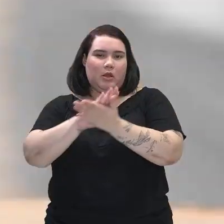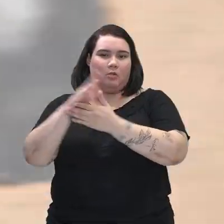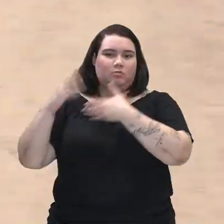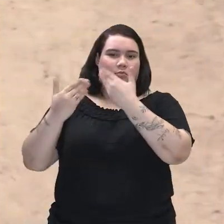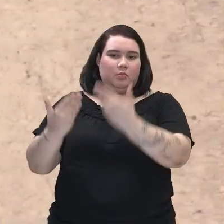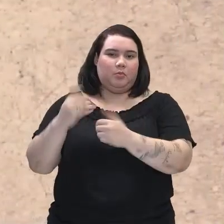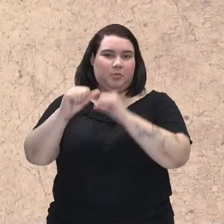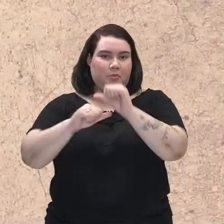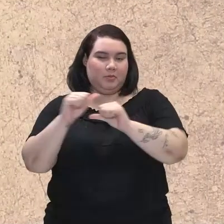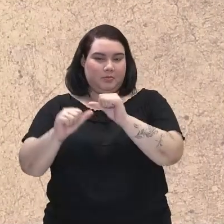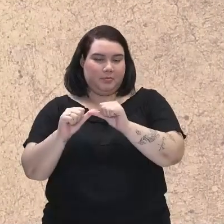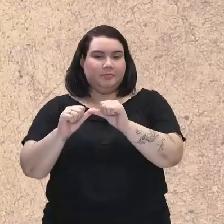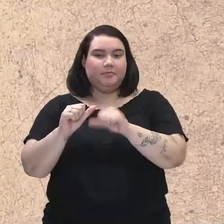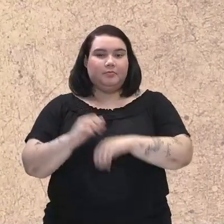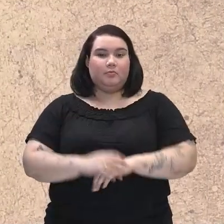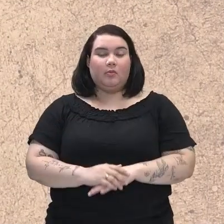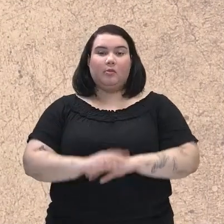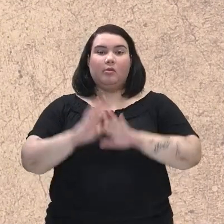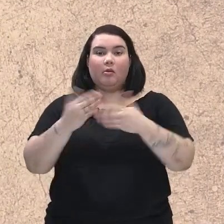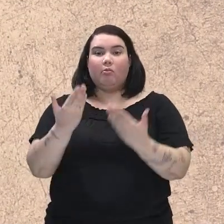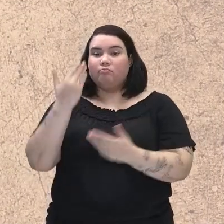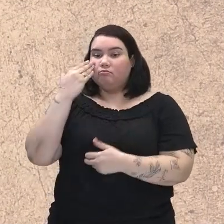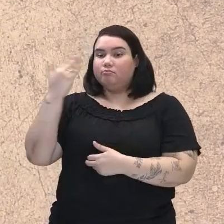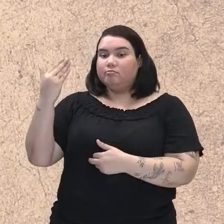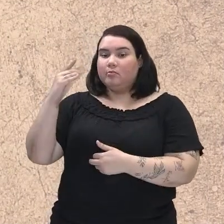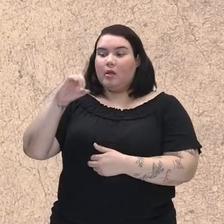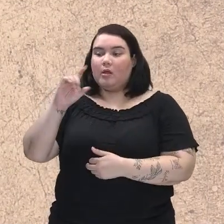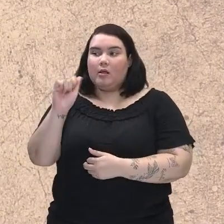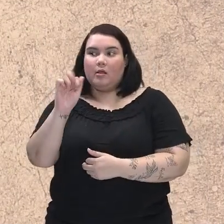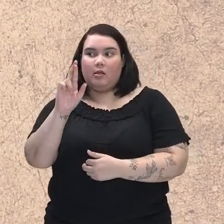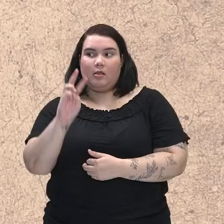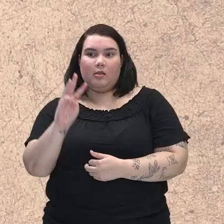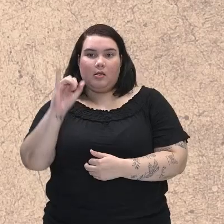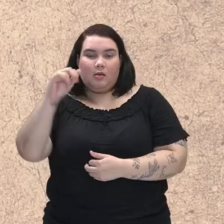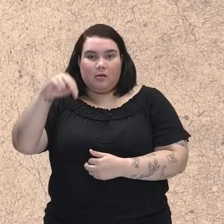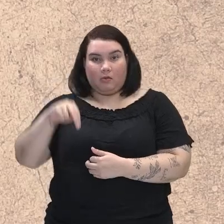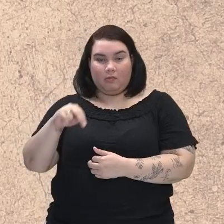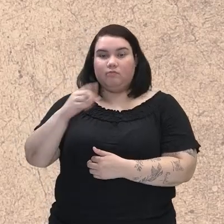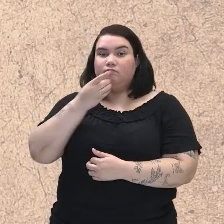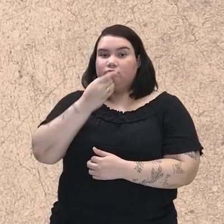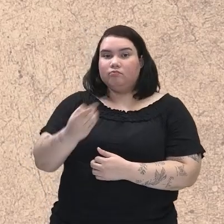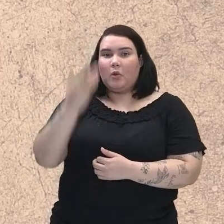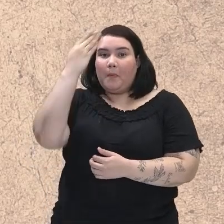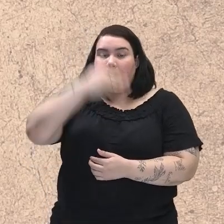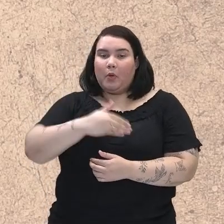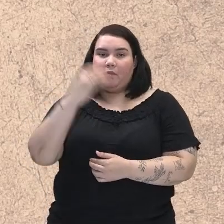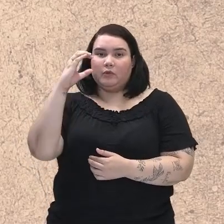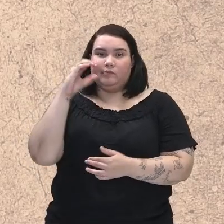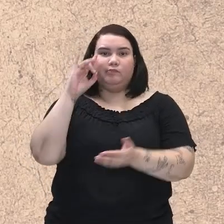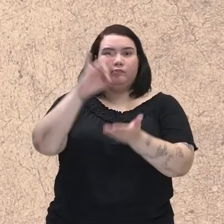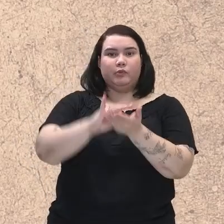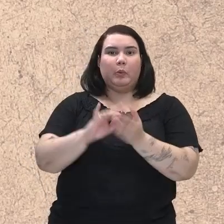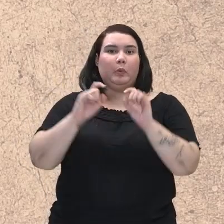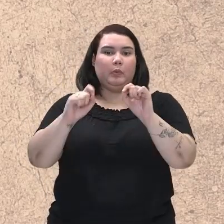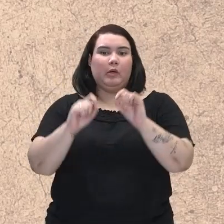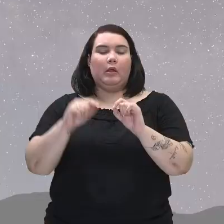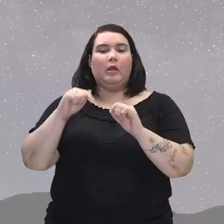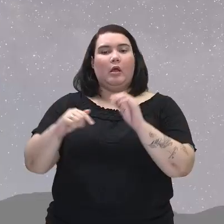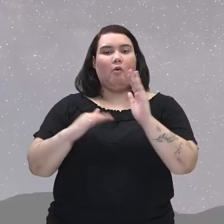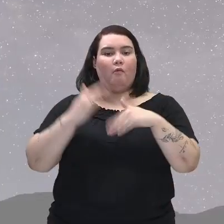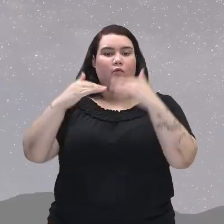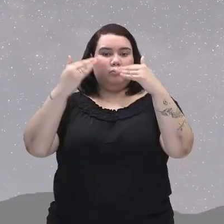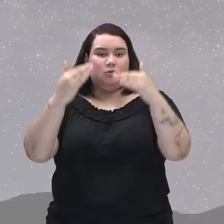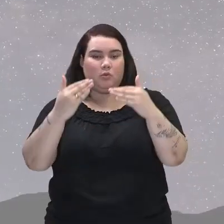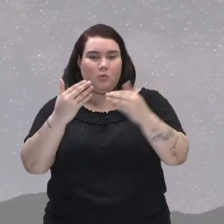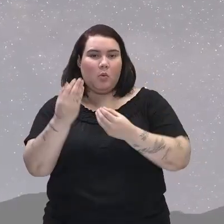tempo. E aí veio Darwin, que conseguiu provar cientificamente a evolução.